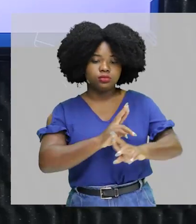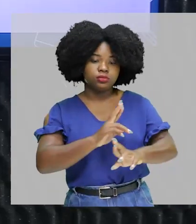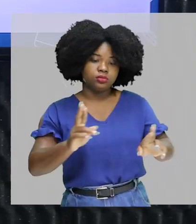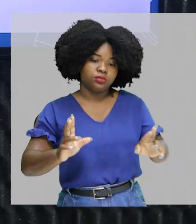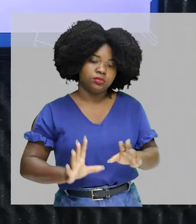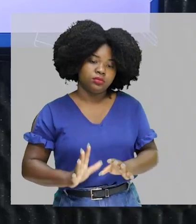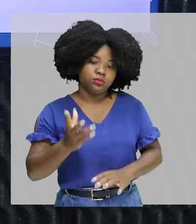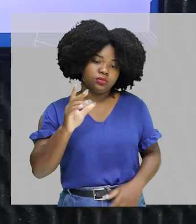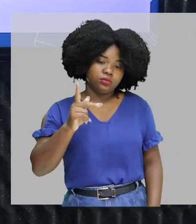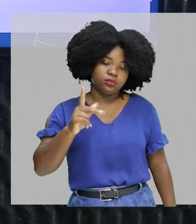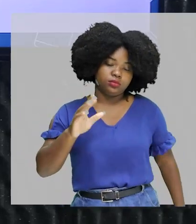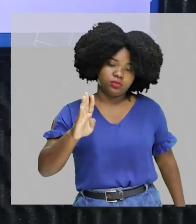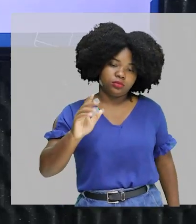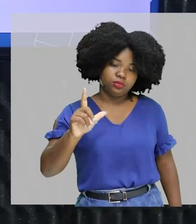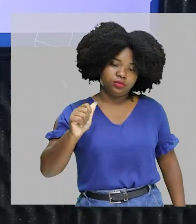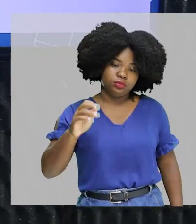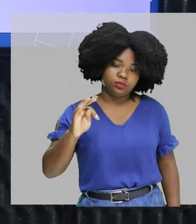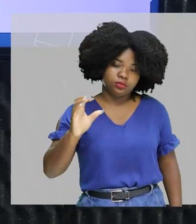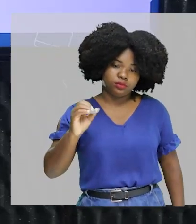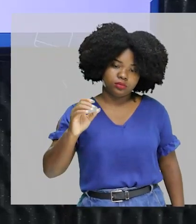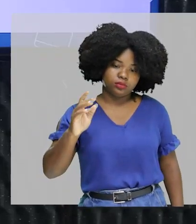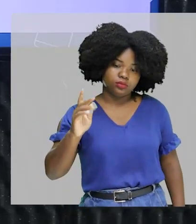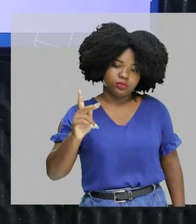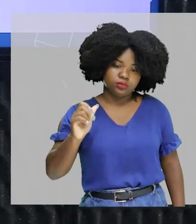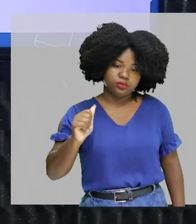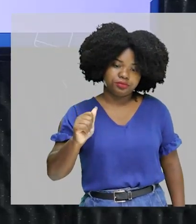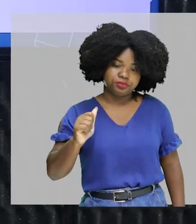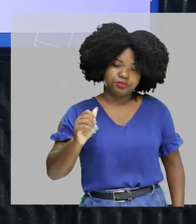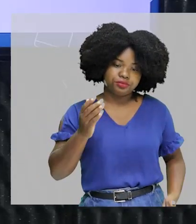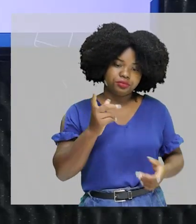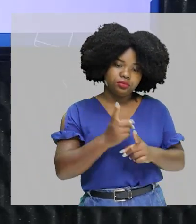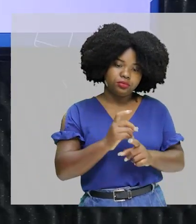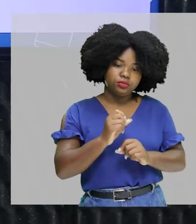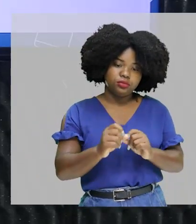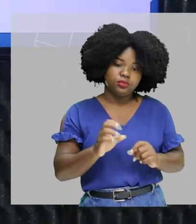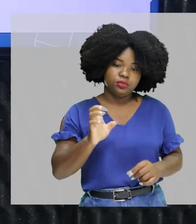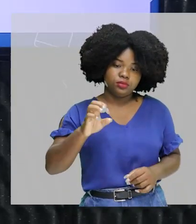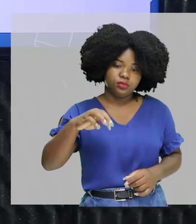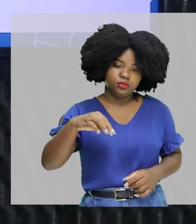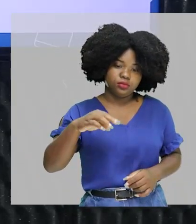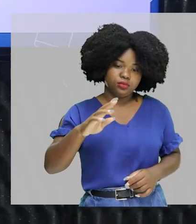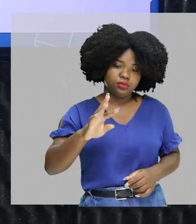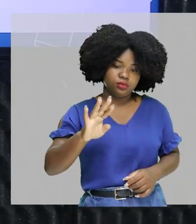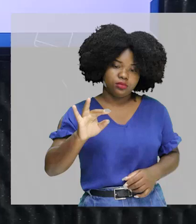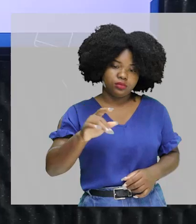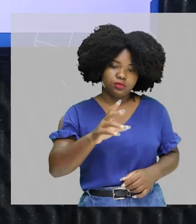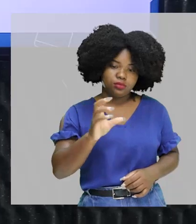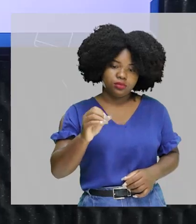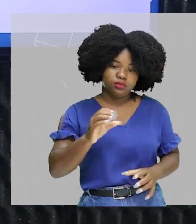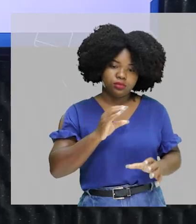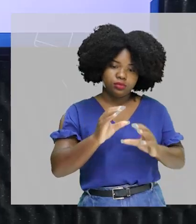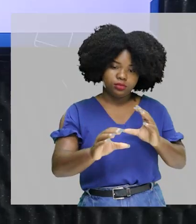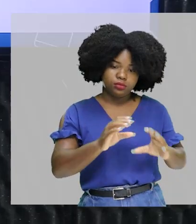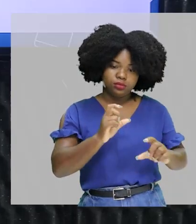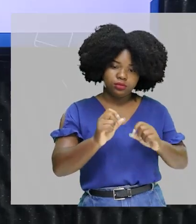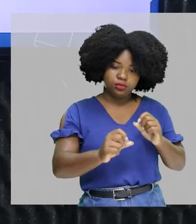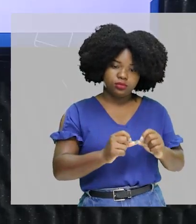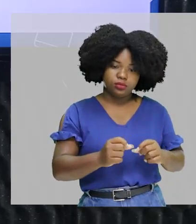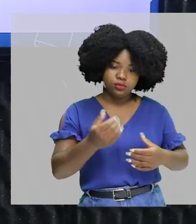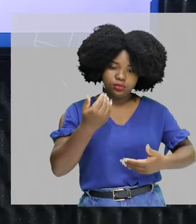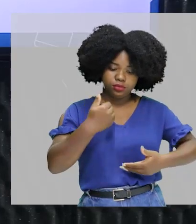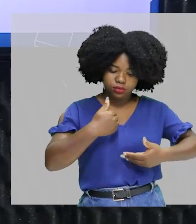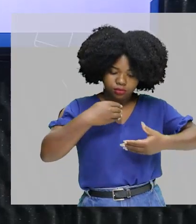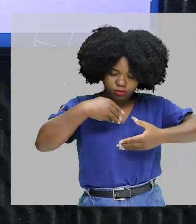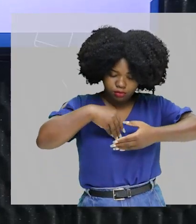do blastóporo, que é o orifício que nós encontramos no embrião, que comunica o